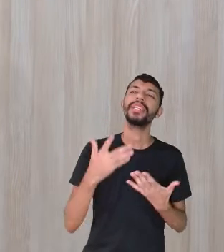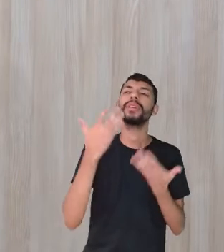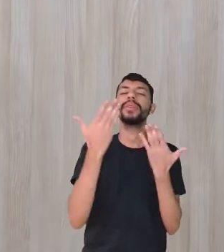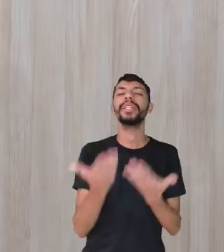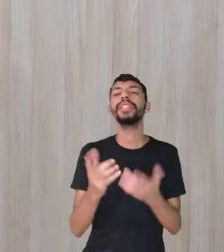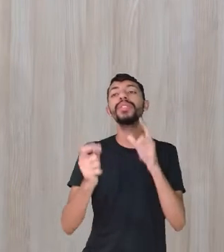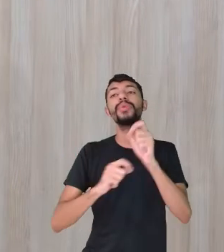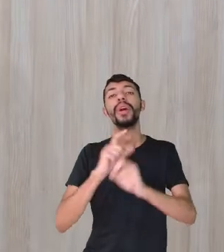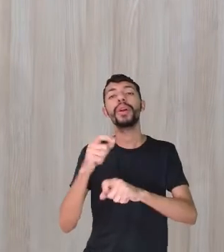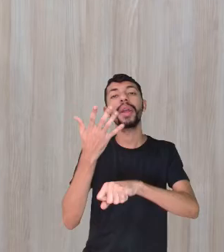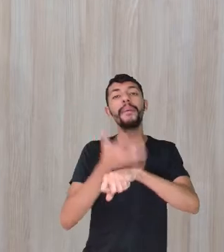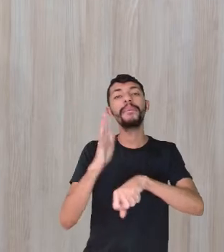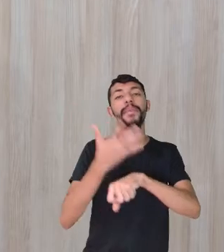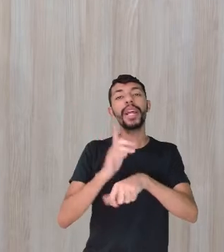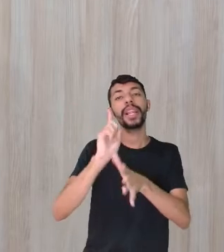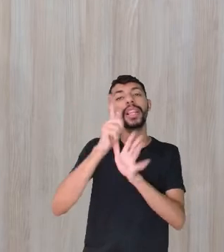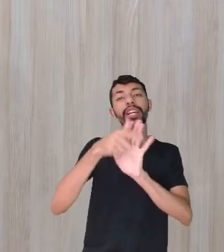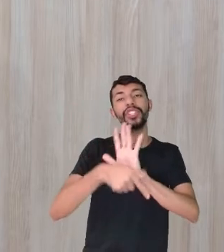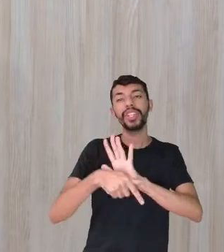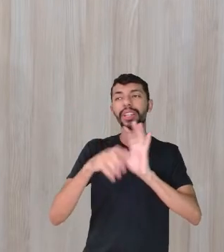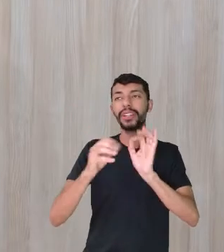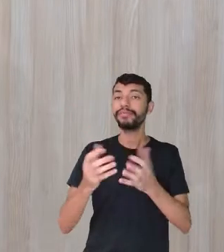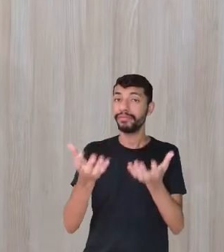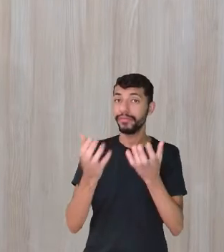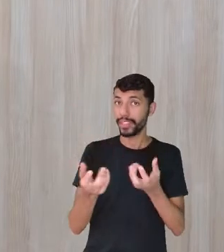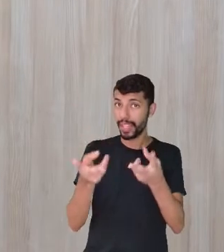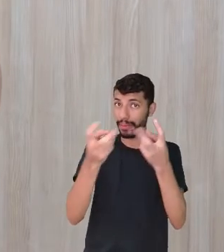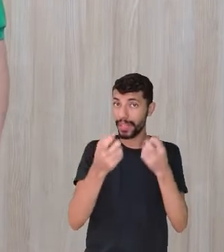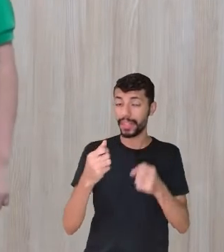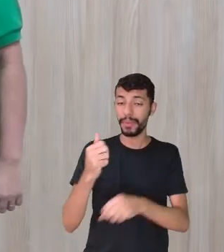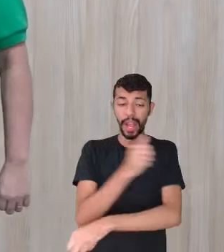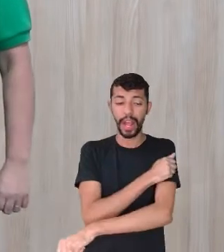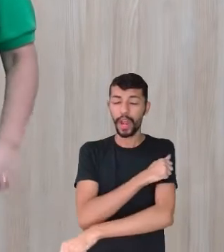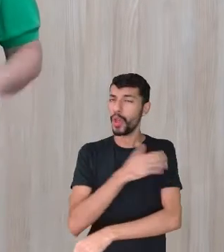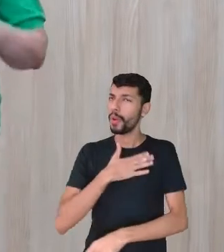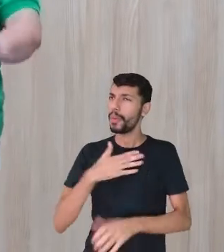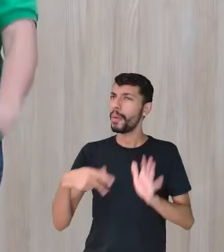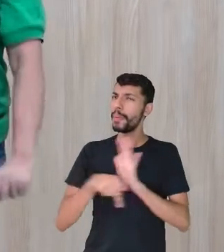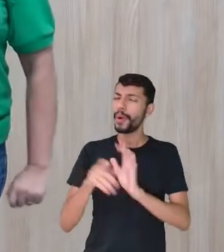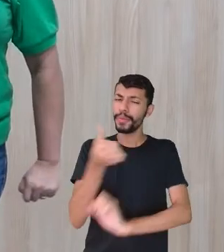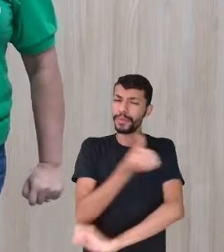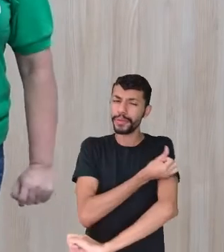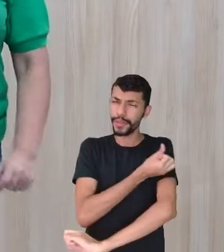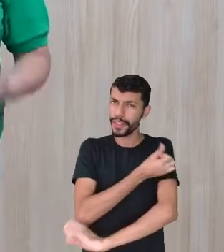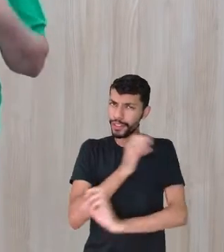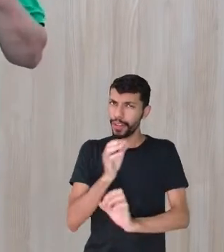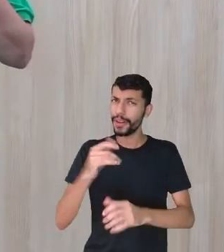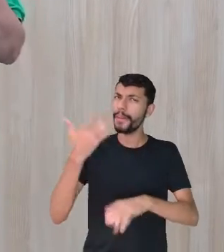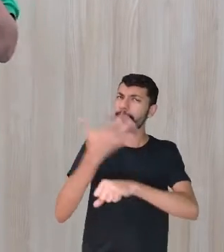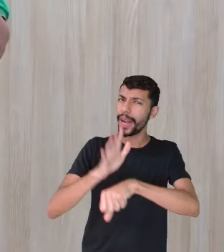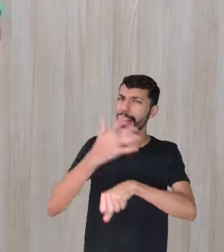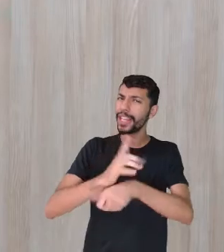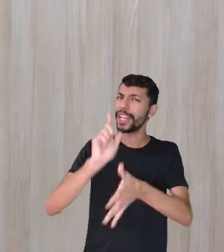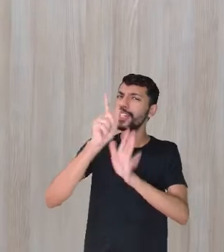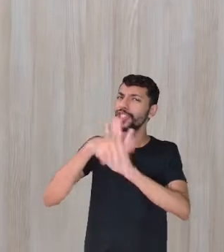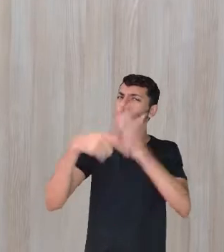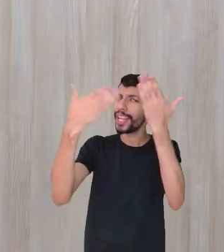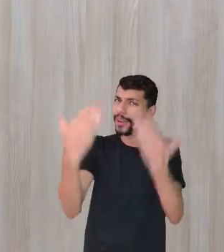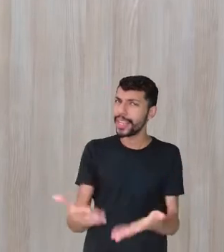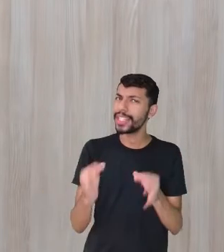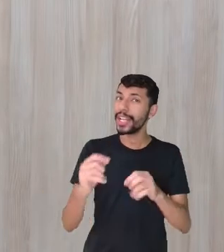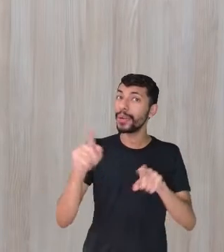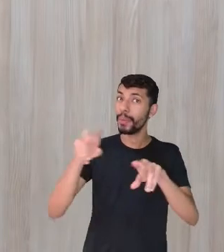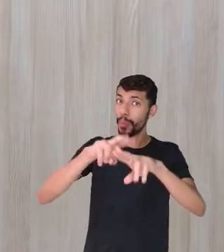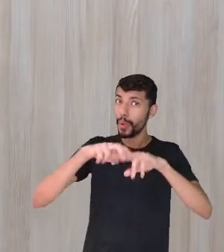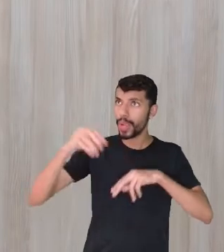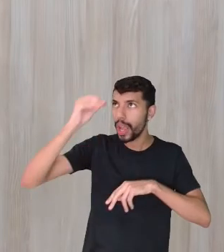está praticando o gênero. E eu quero ver os meus alunos do 6º ano praticando esse gênero, porque há crescimento,